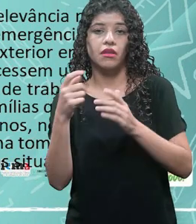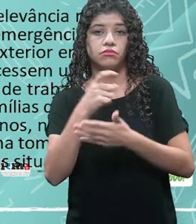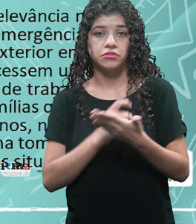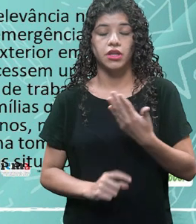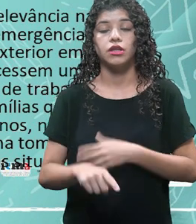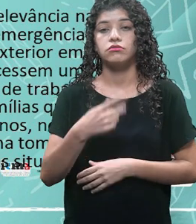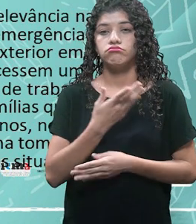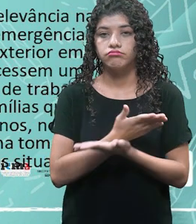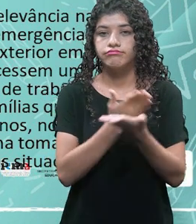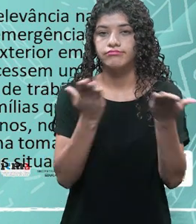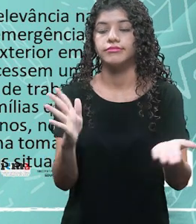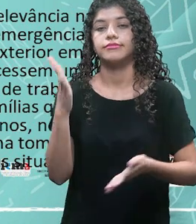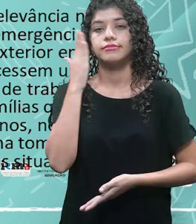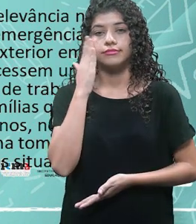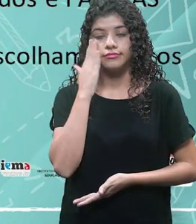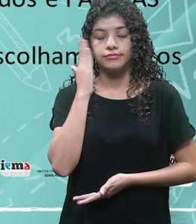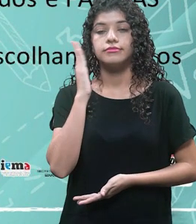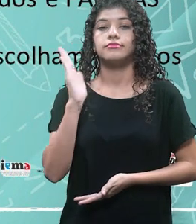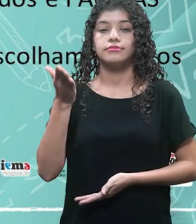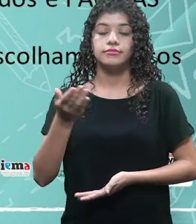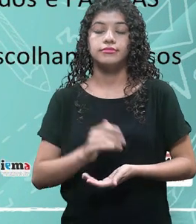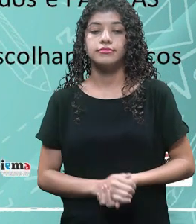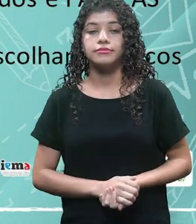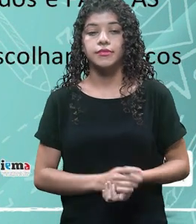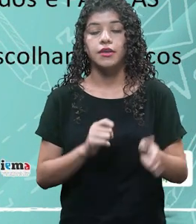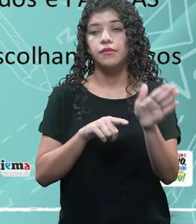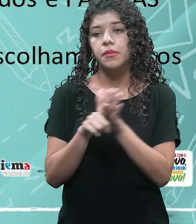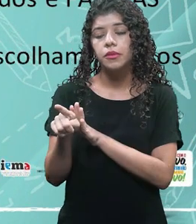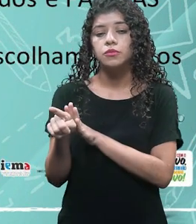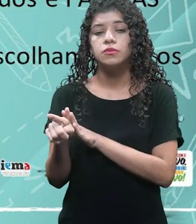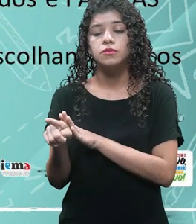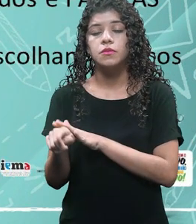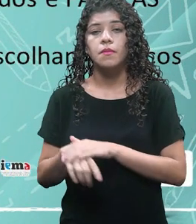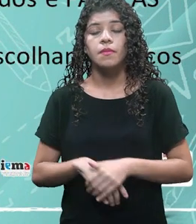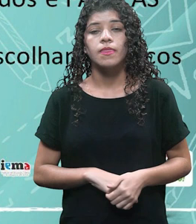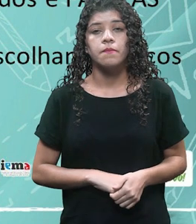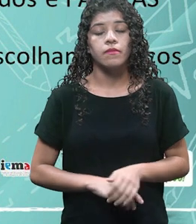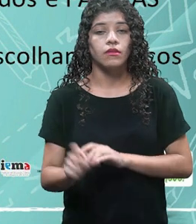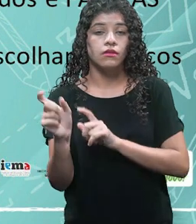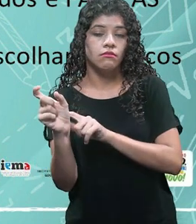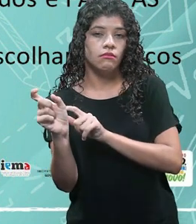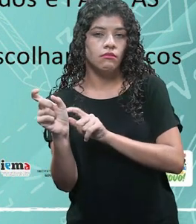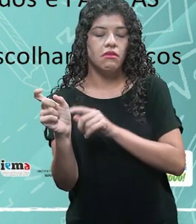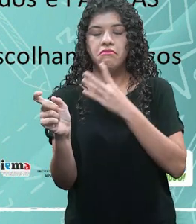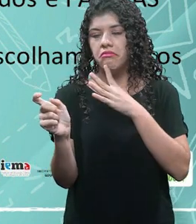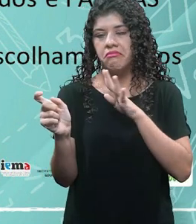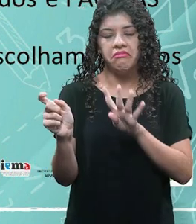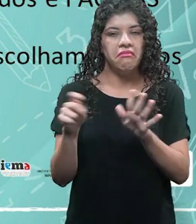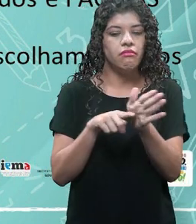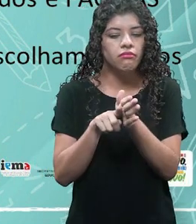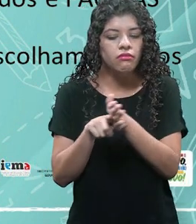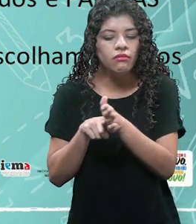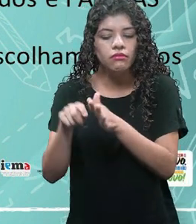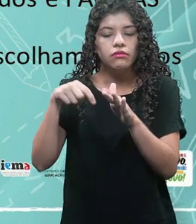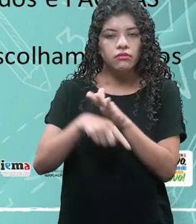já tem conhecimento né enfim Então você vai lá perguntas que você aliás palavras que você talvez não